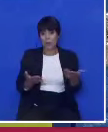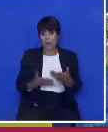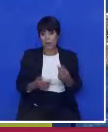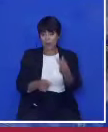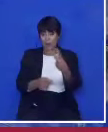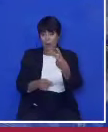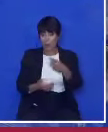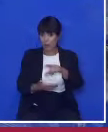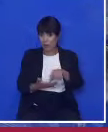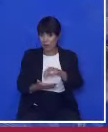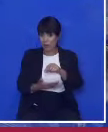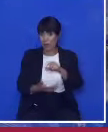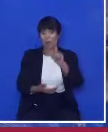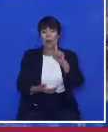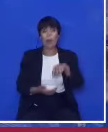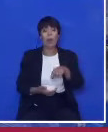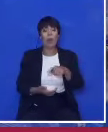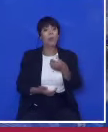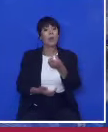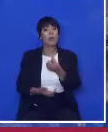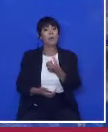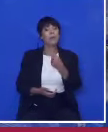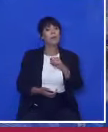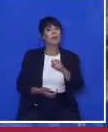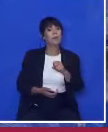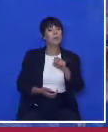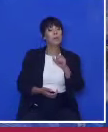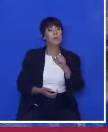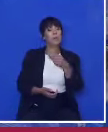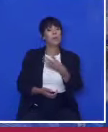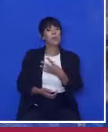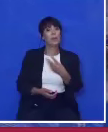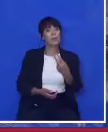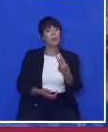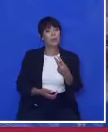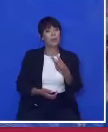principal do segundo sorteio de